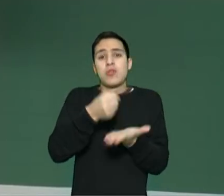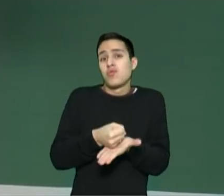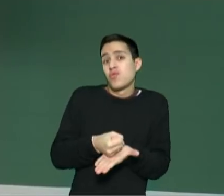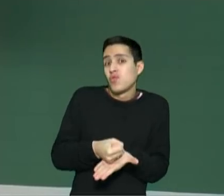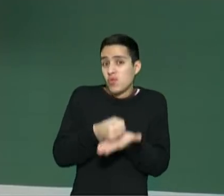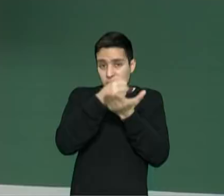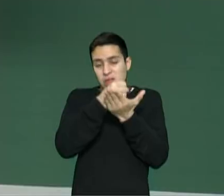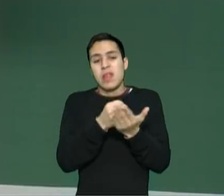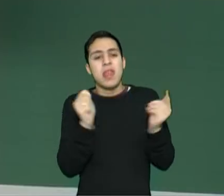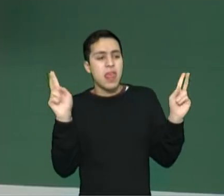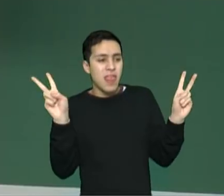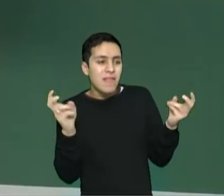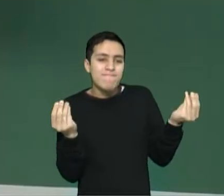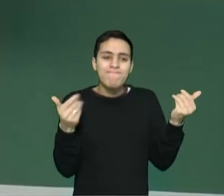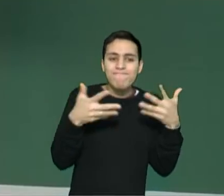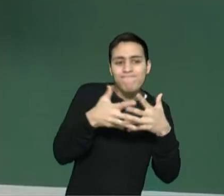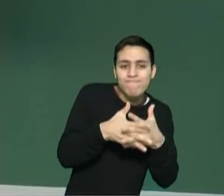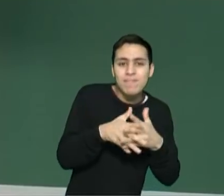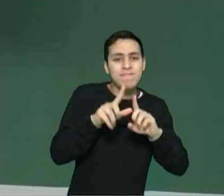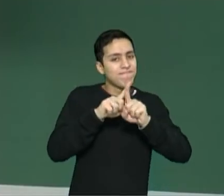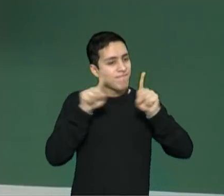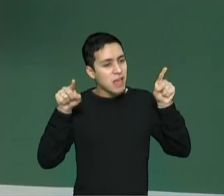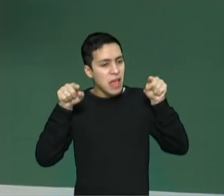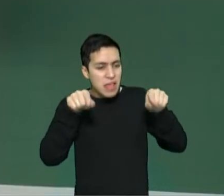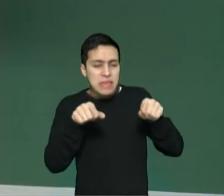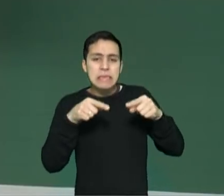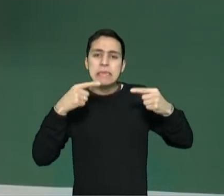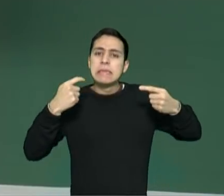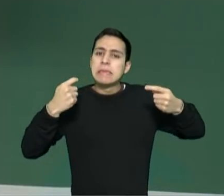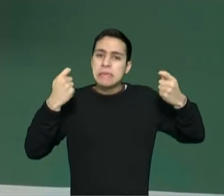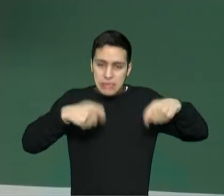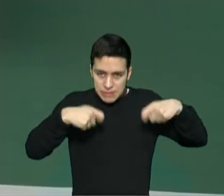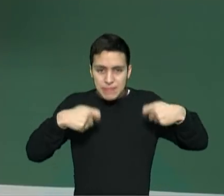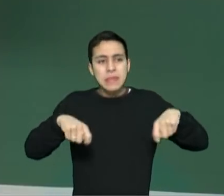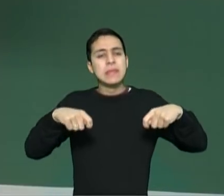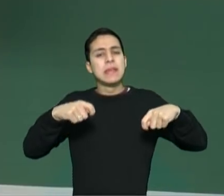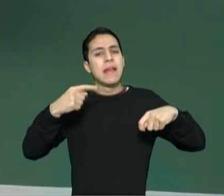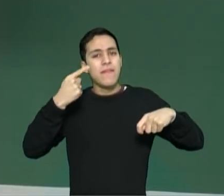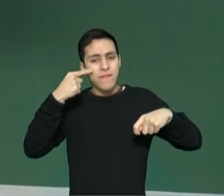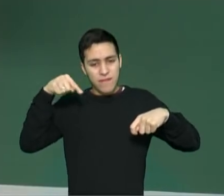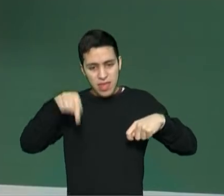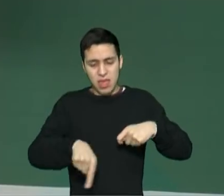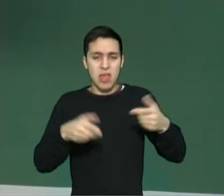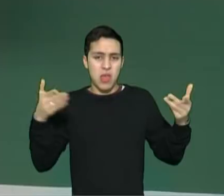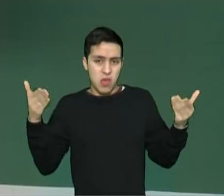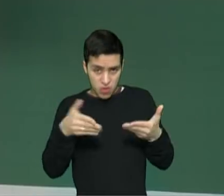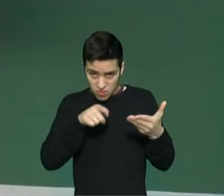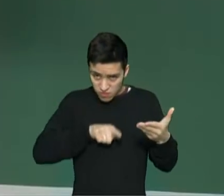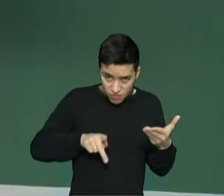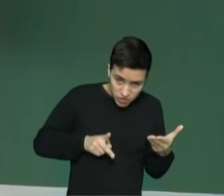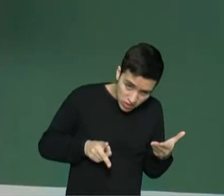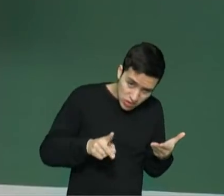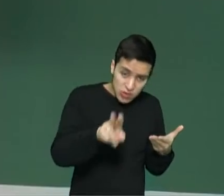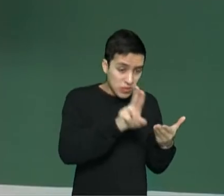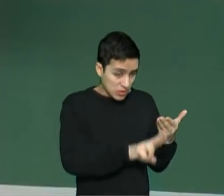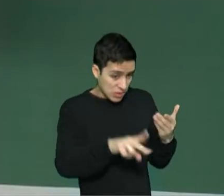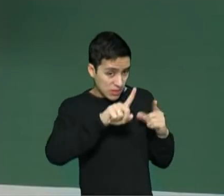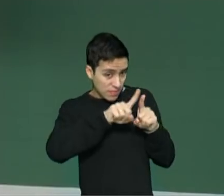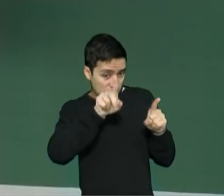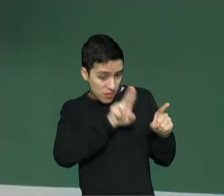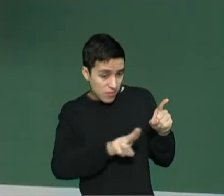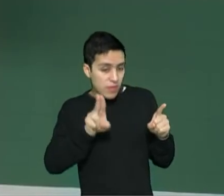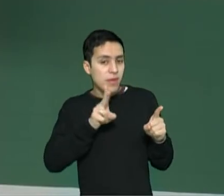muito controverso, mas cada vez mais se verifica dentro da situação de que você continua usando, mas usando